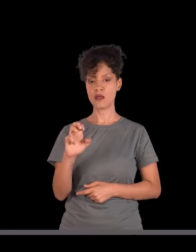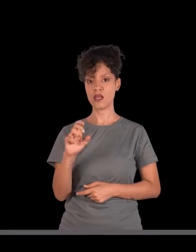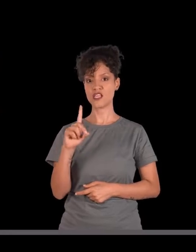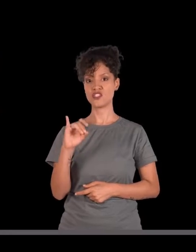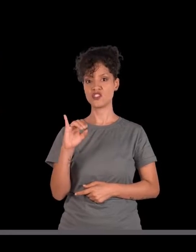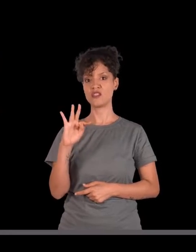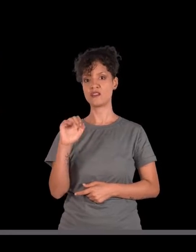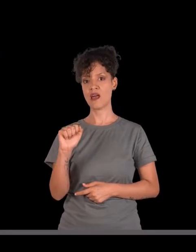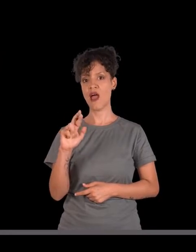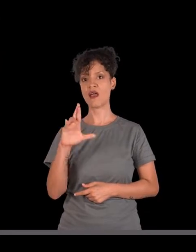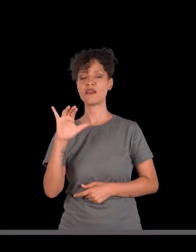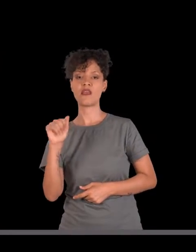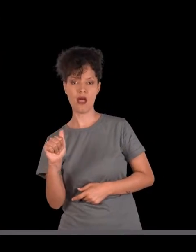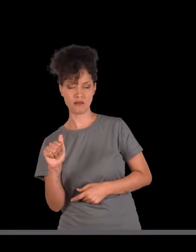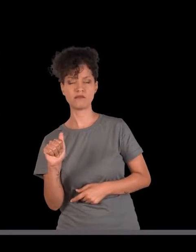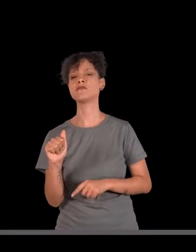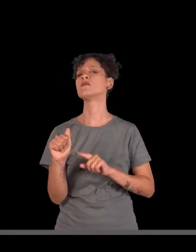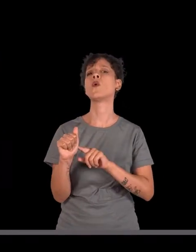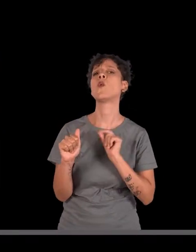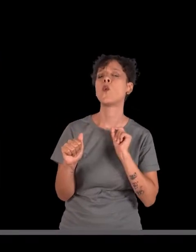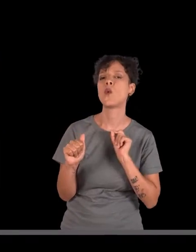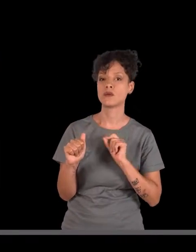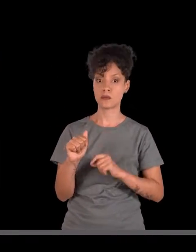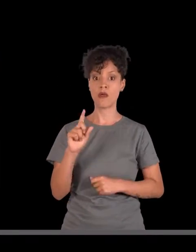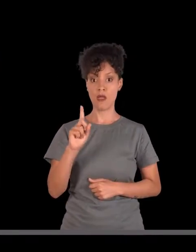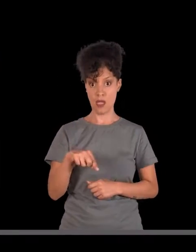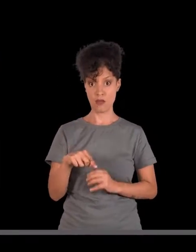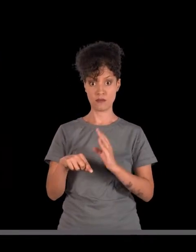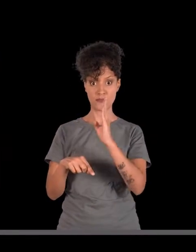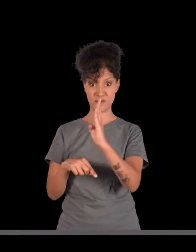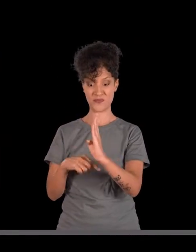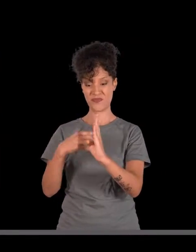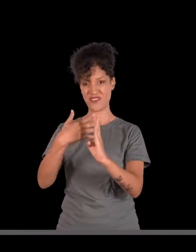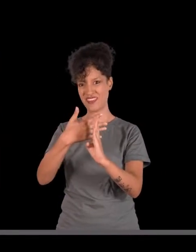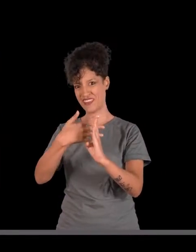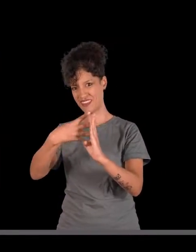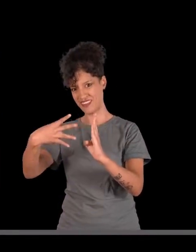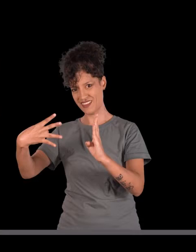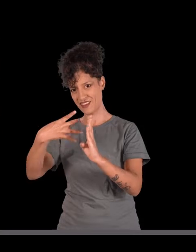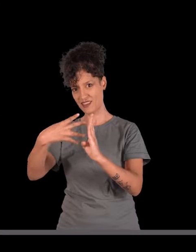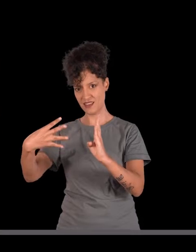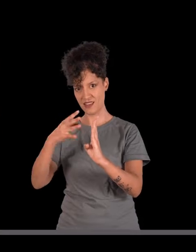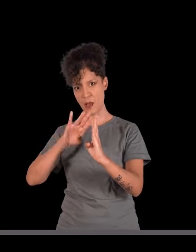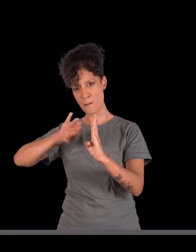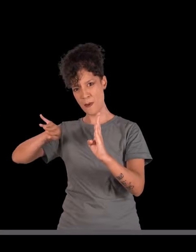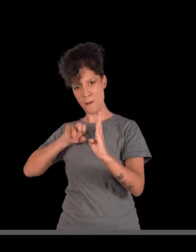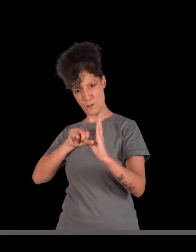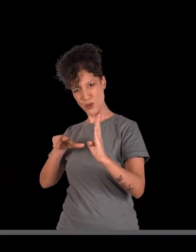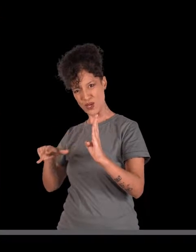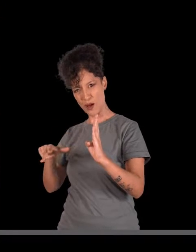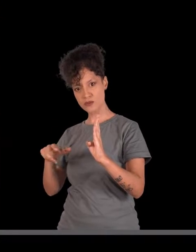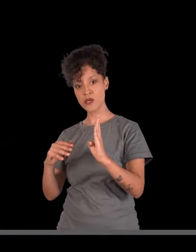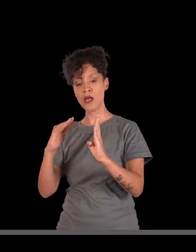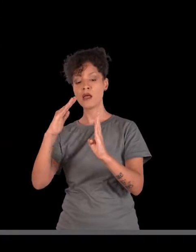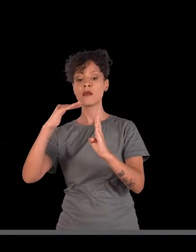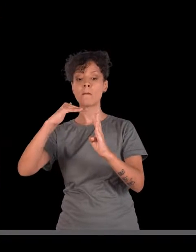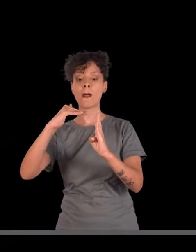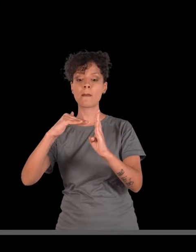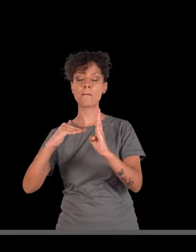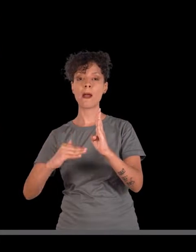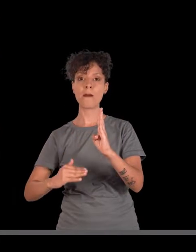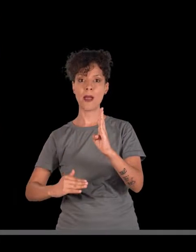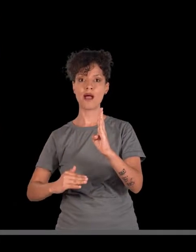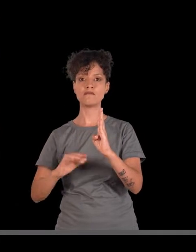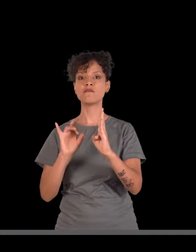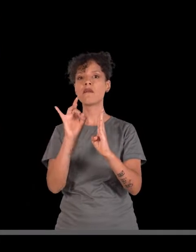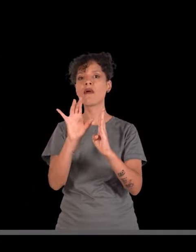do território, né, português, da colônia portuguesa, certo? Dividida em várias áreas. Essas áreas